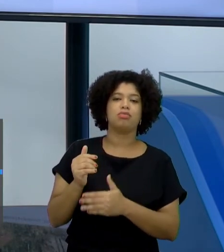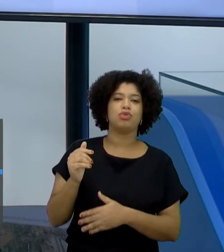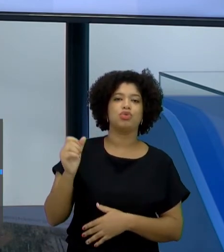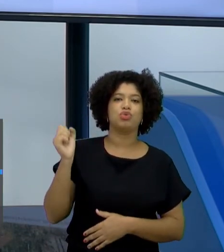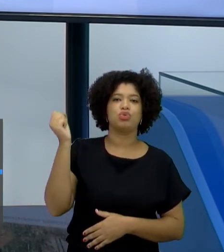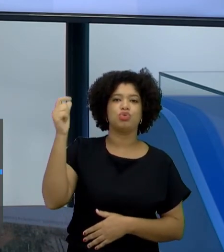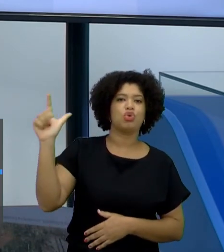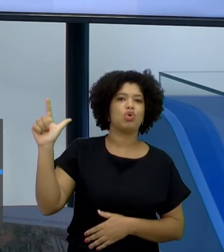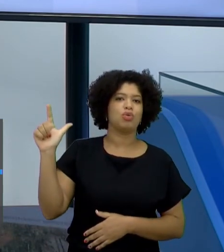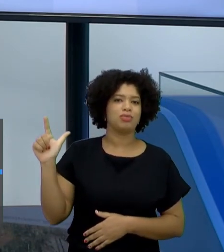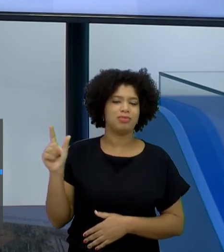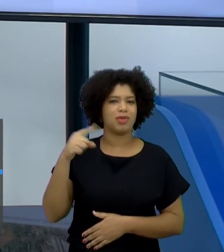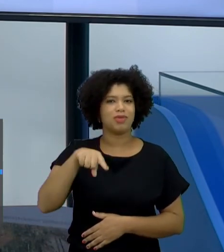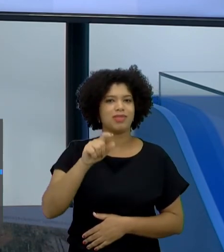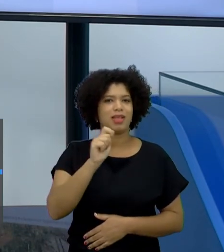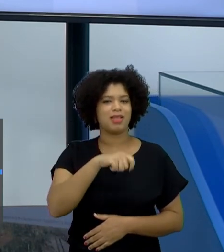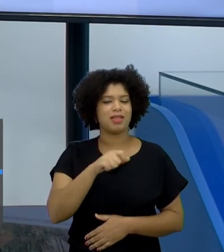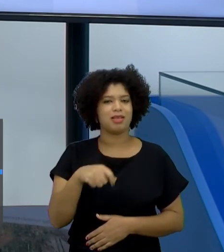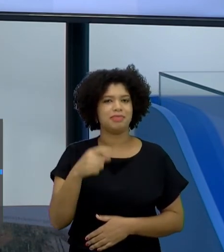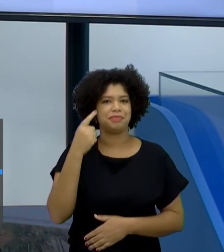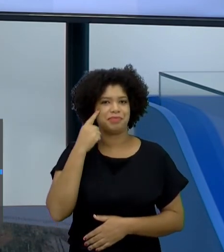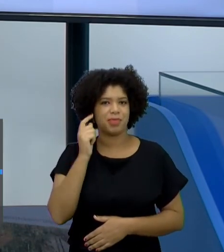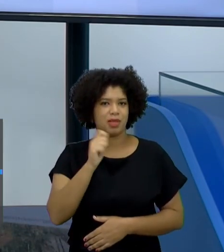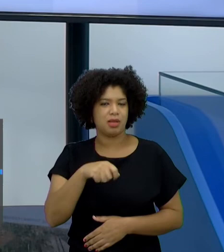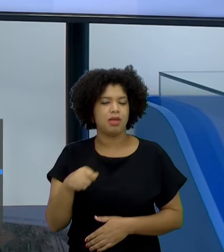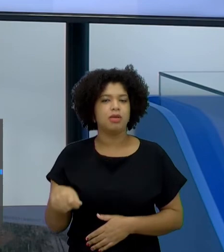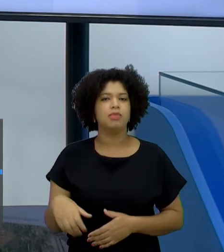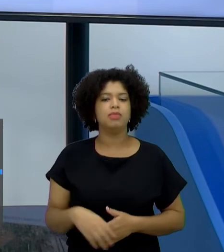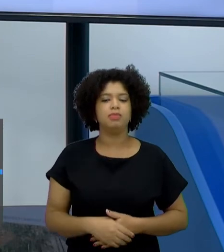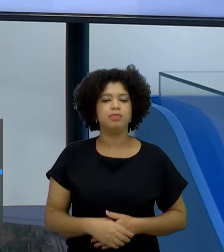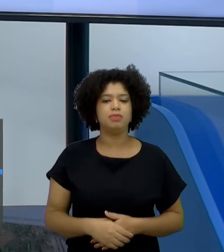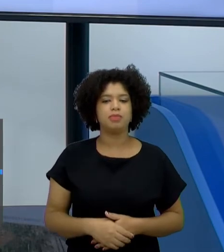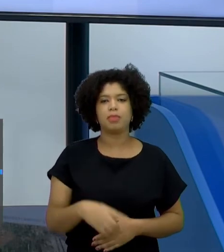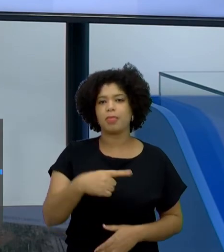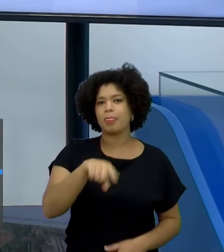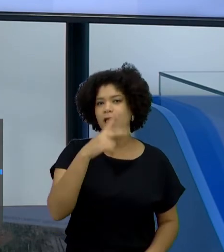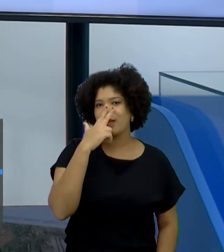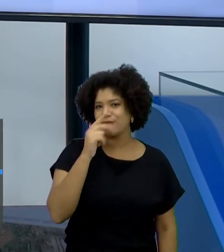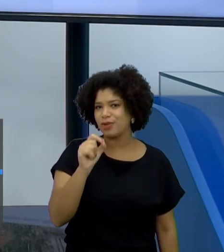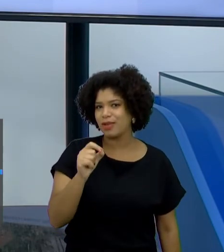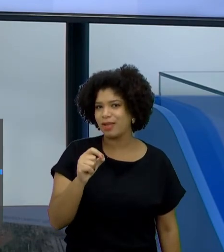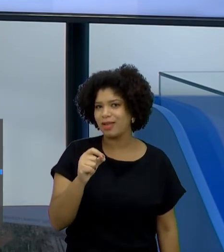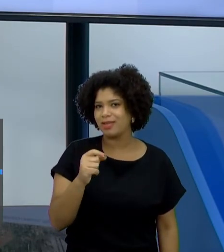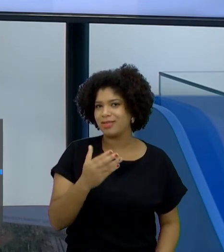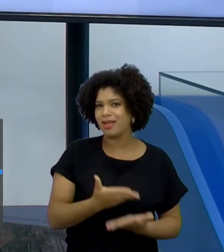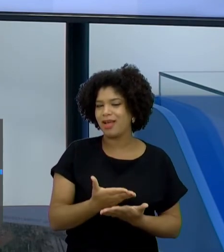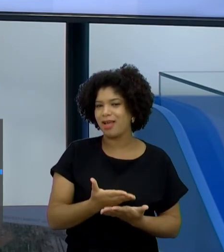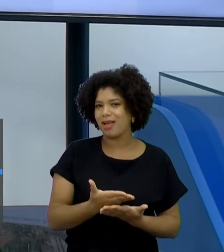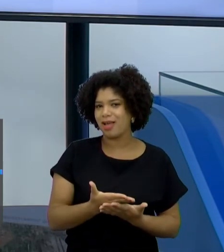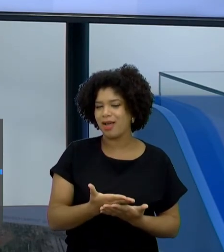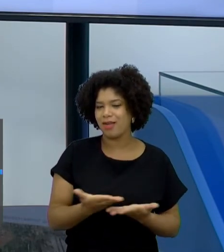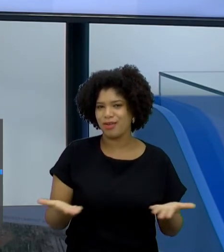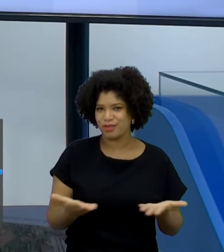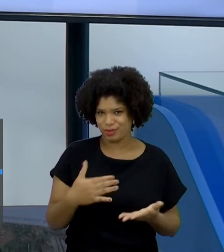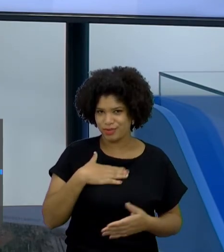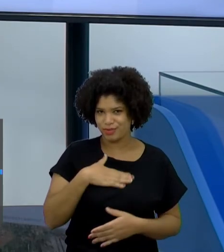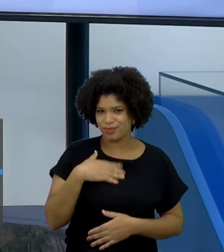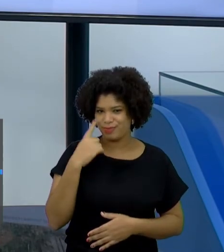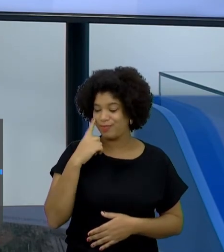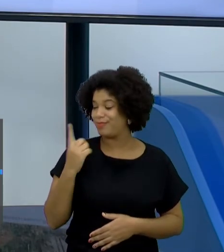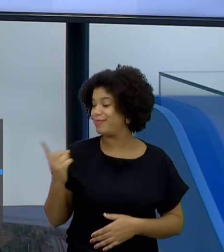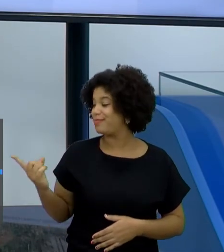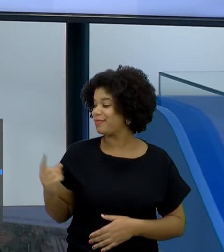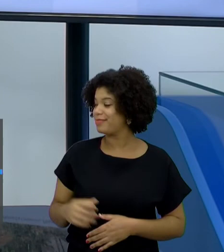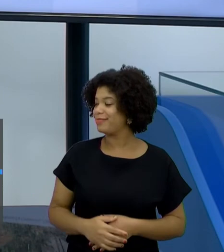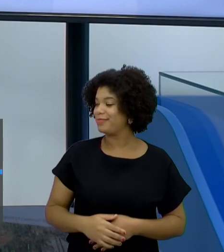ser também. Aí é com você, não é comigo. Aliás, o que você está achando dessa aula? Está aparecendo o link aí para você, está aparecendo bem aqui, para